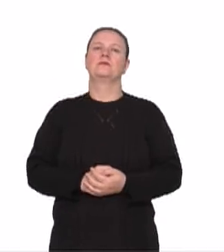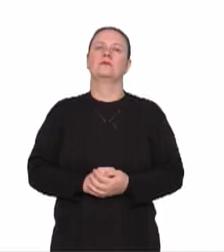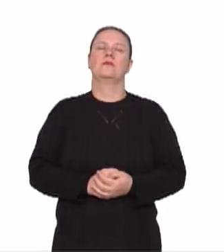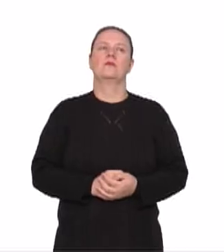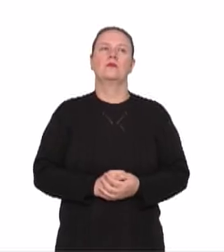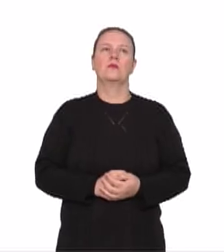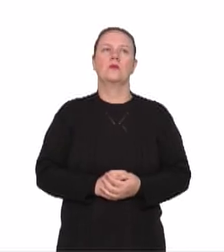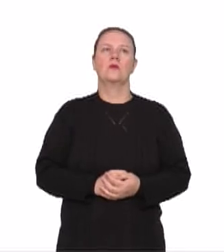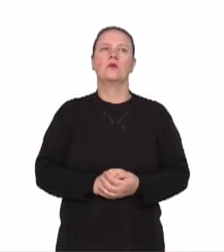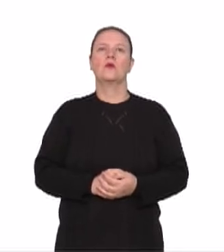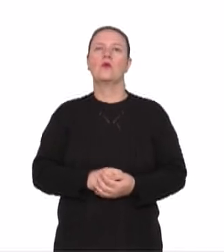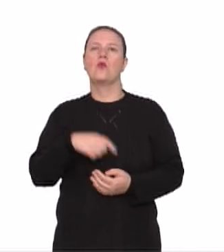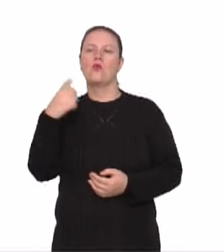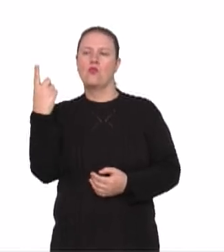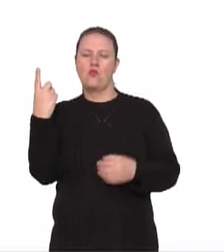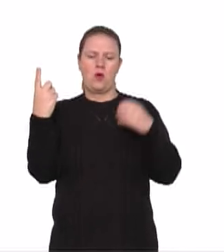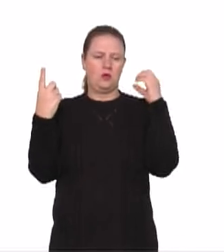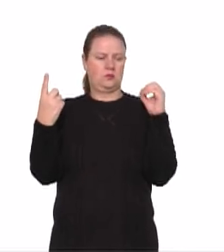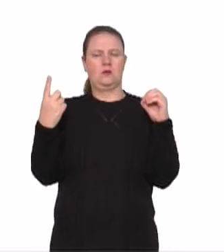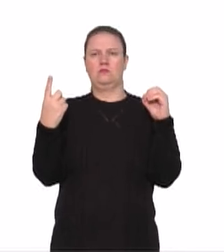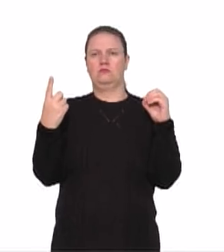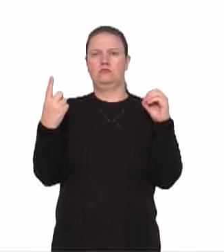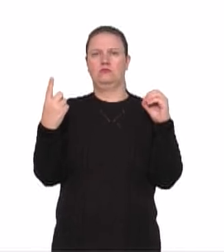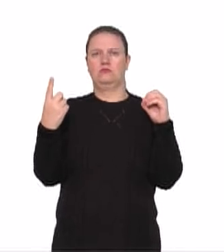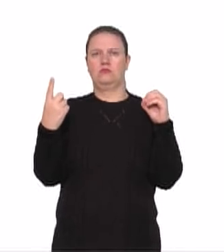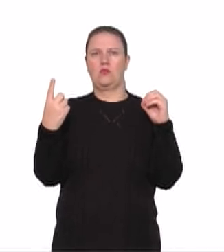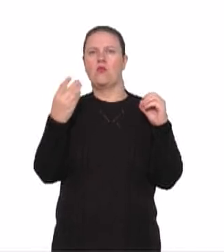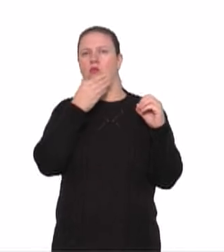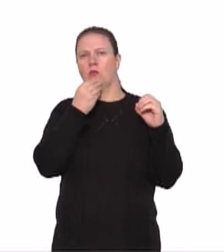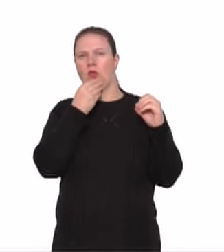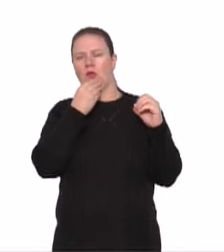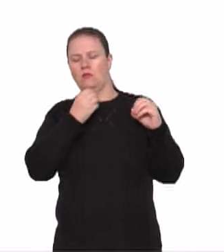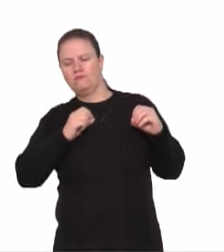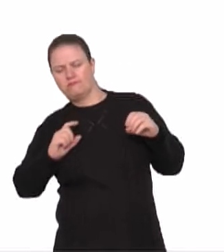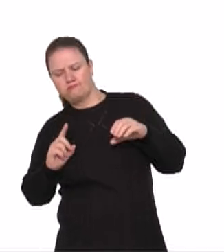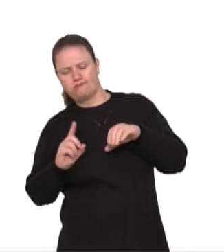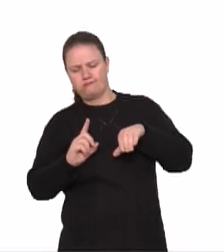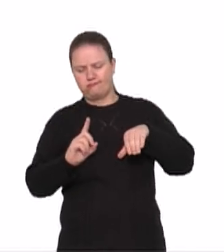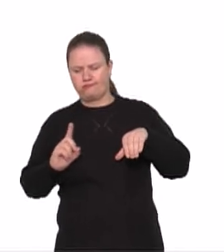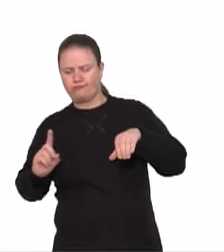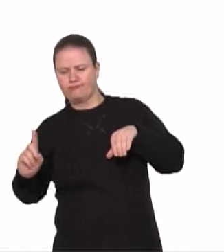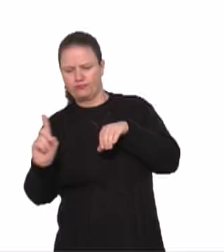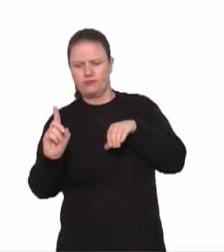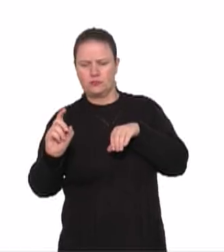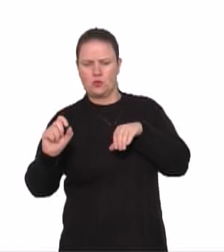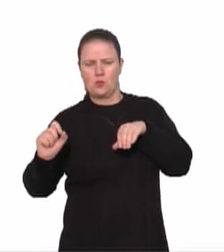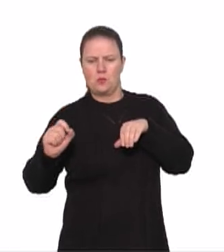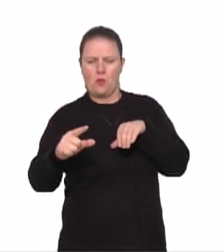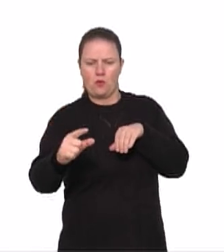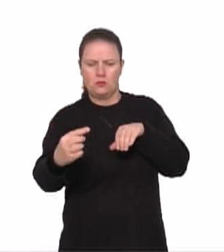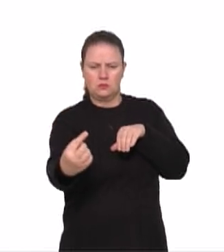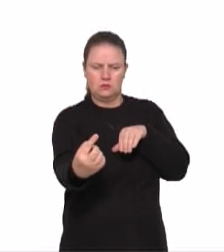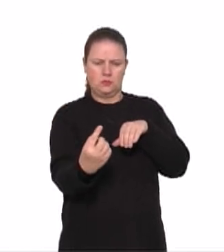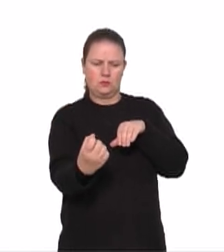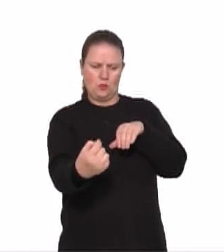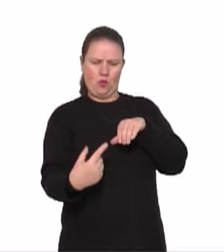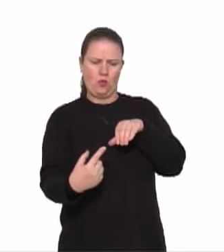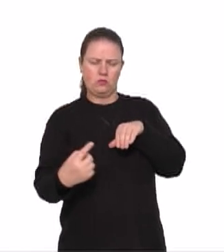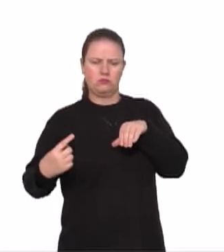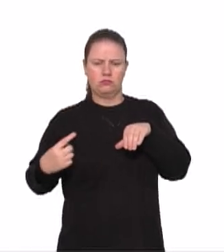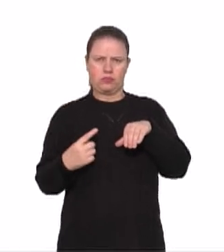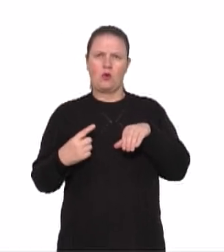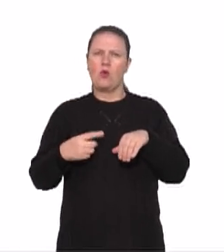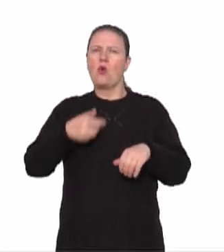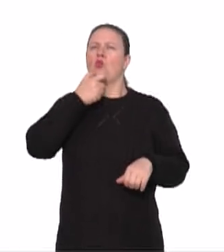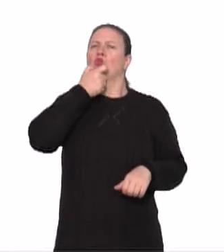campo. 1-0, o placar. Keno faz a finta, toca para Marcos Rocha. O juiz marcou